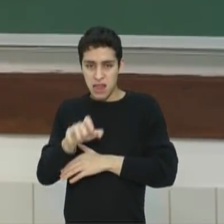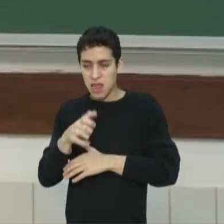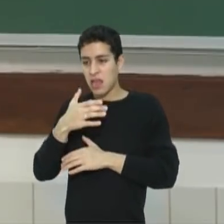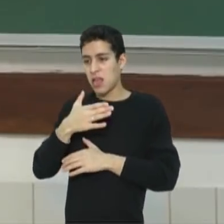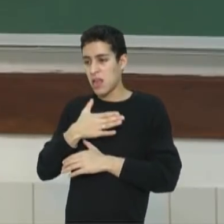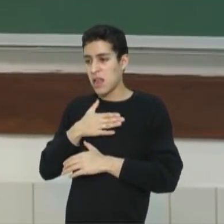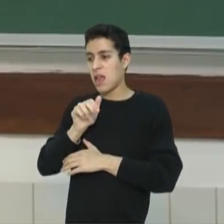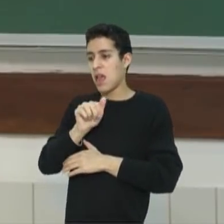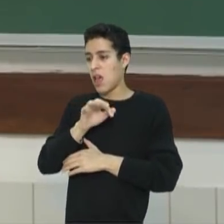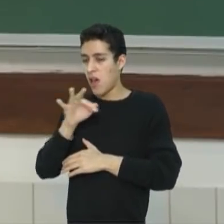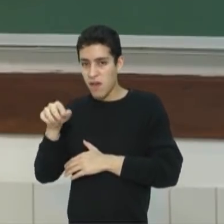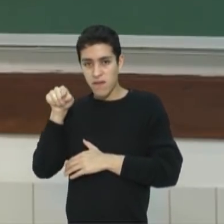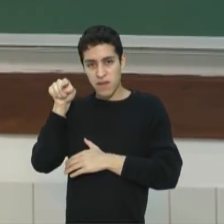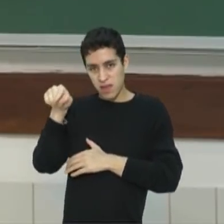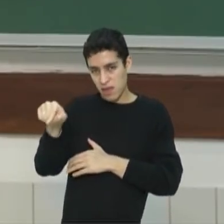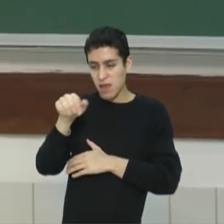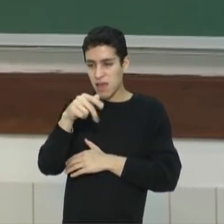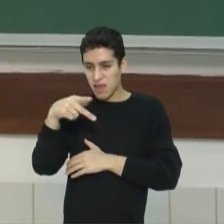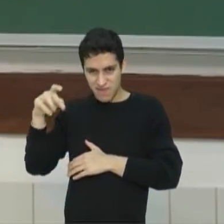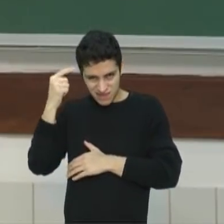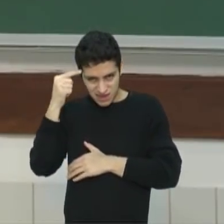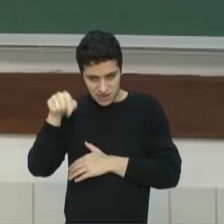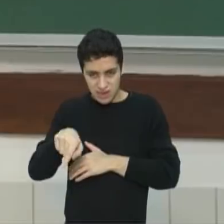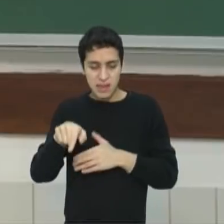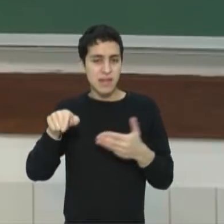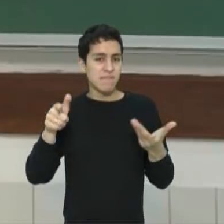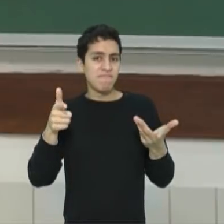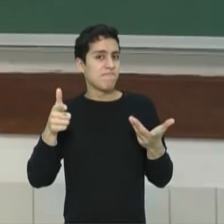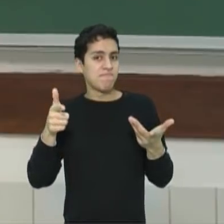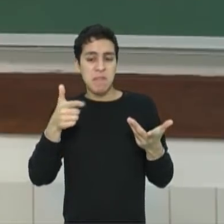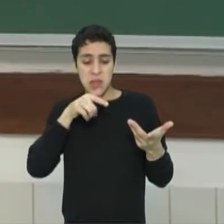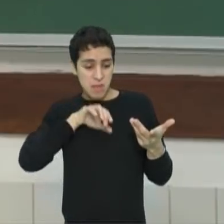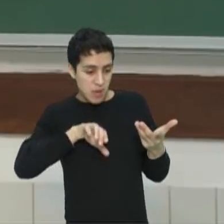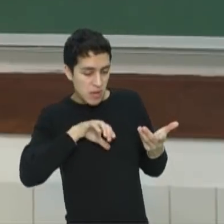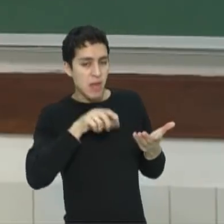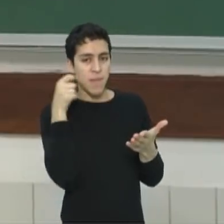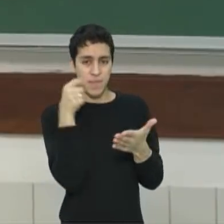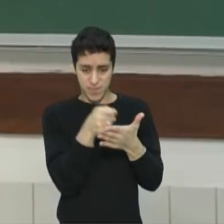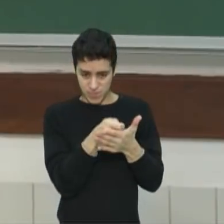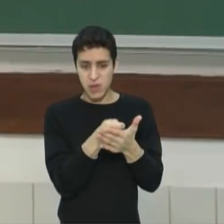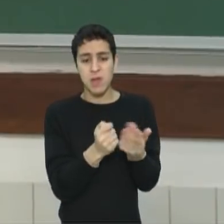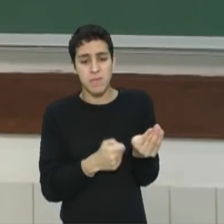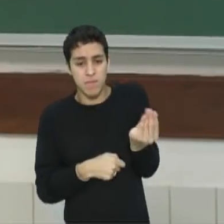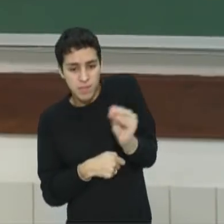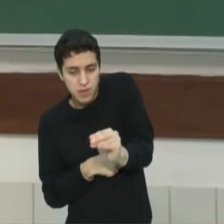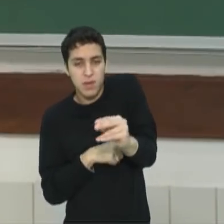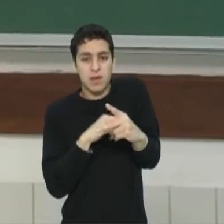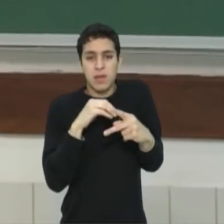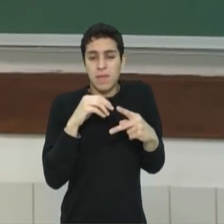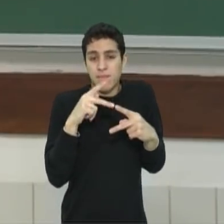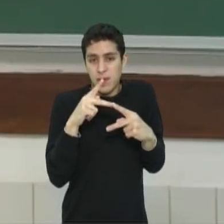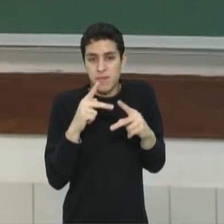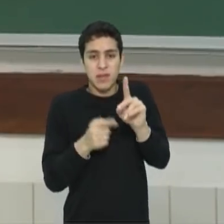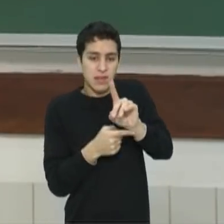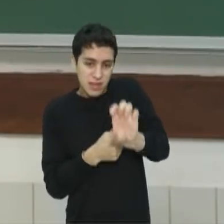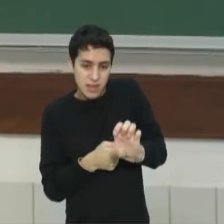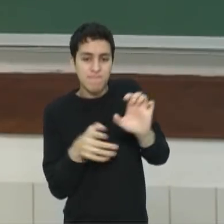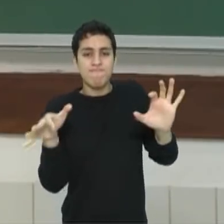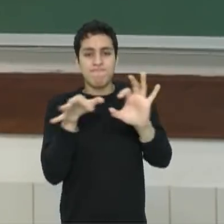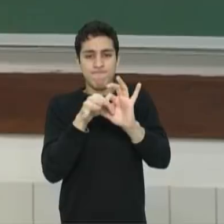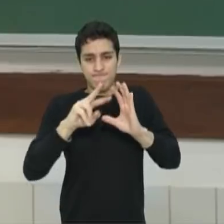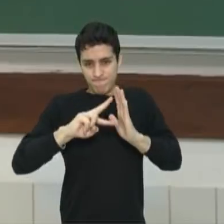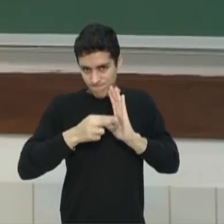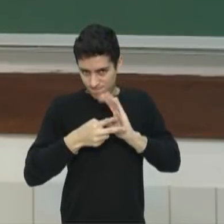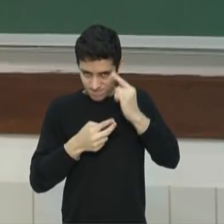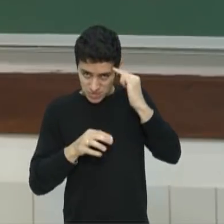Eu digo I like apple, eu gosto maçã. Mas na língua portuguesa, não. Na língua portuguesa, a gente precisa do de para completar o sentido. Então,